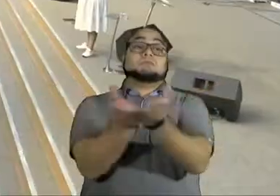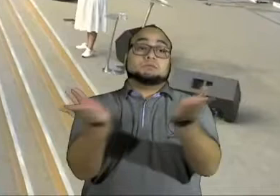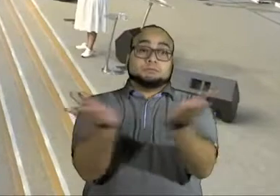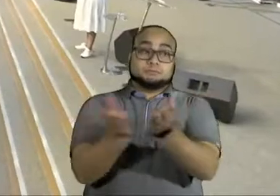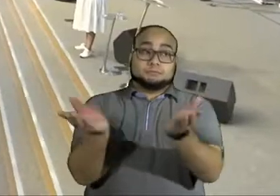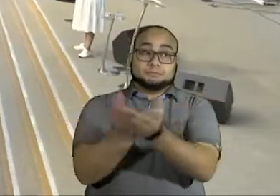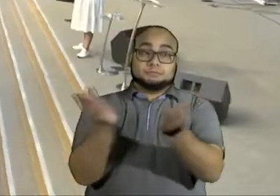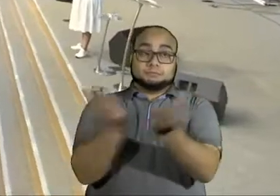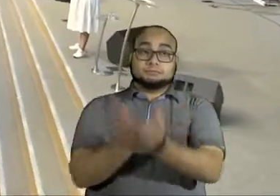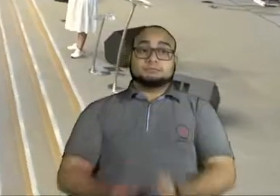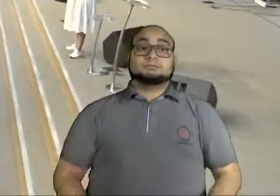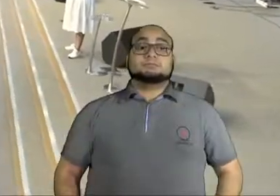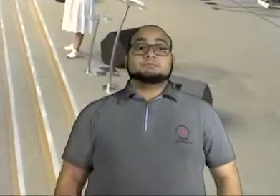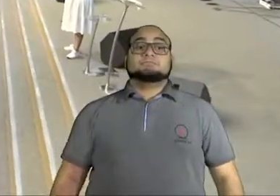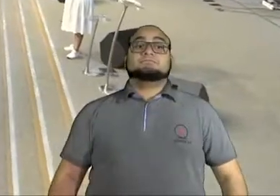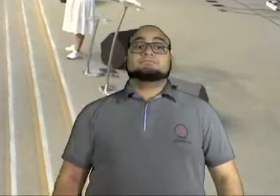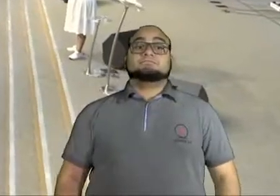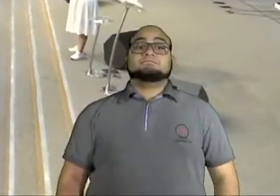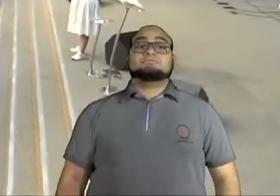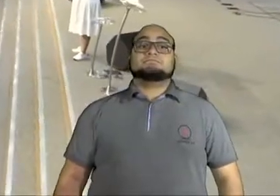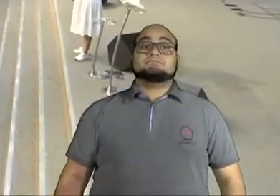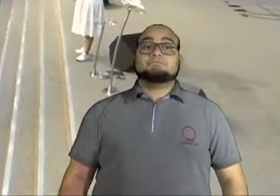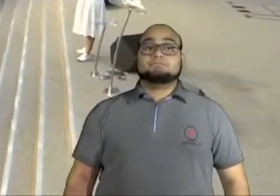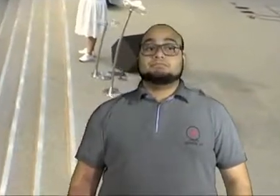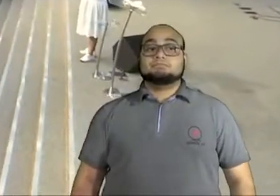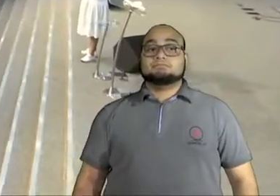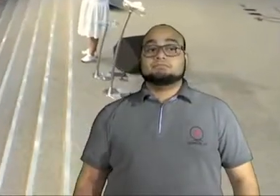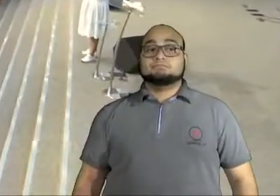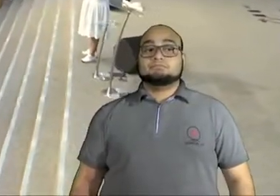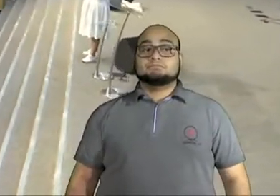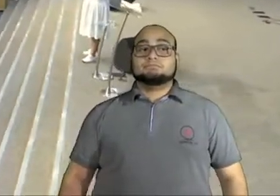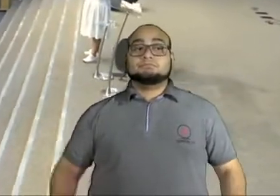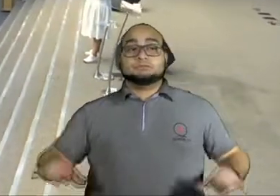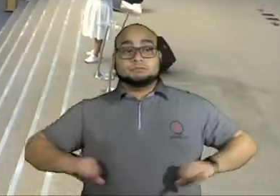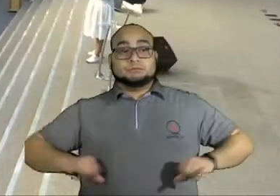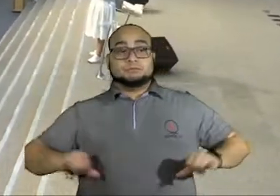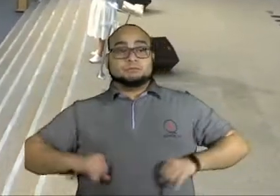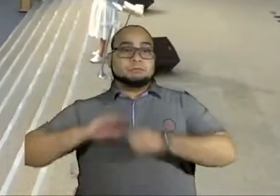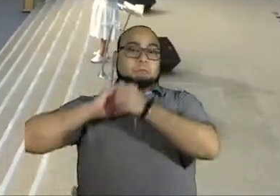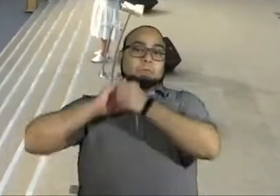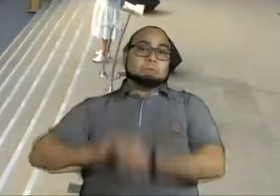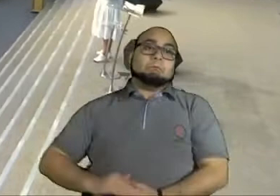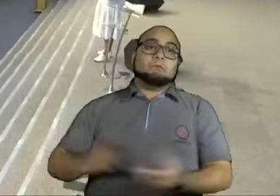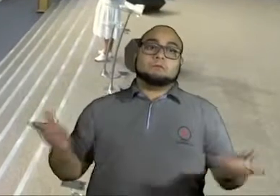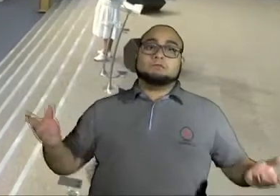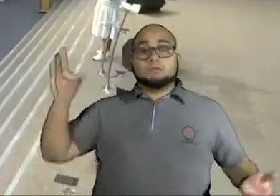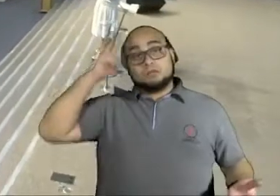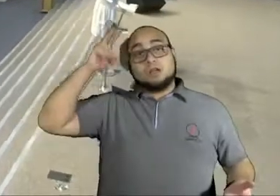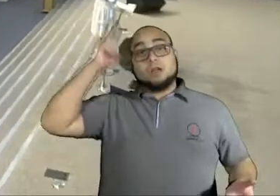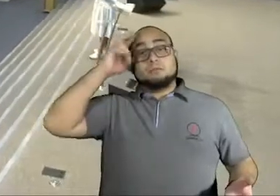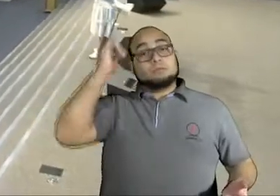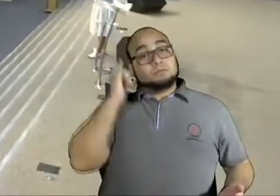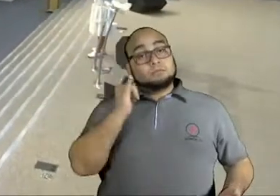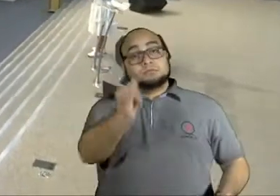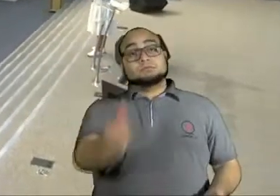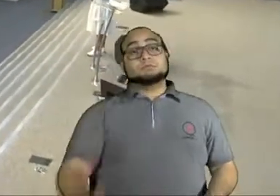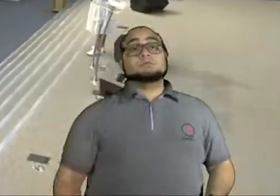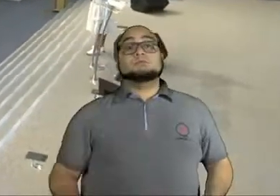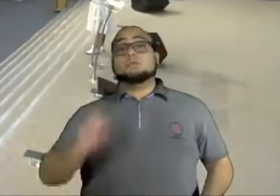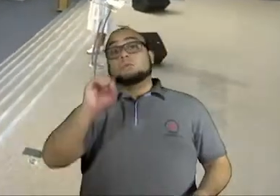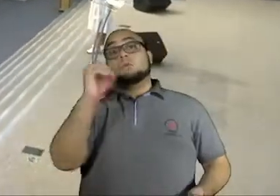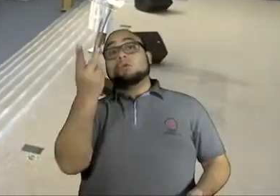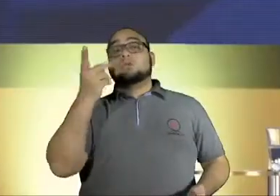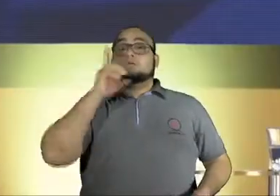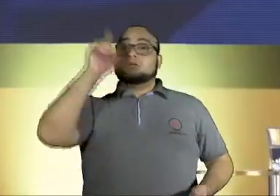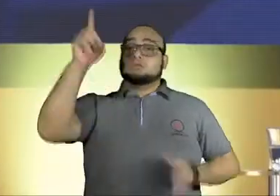da tribulação falar meia dúzia de coisa que não deve, mas depois sentar em casa, lembrar ou o que disse o profeta, ou o que Deus falou contigo na Bíblia, e aí